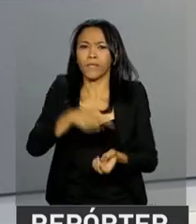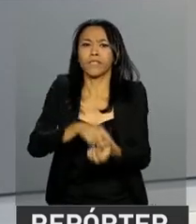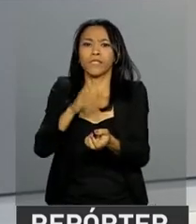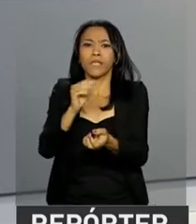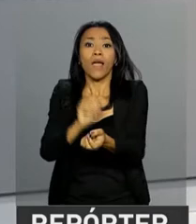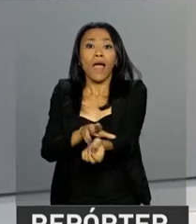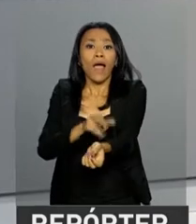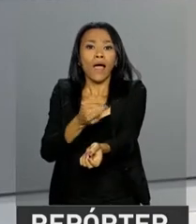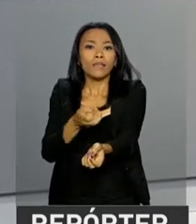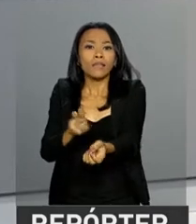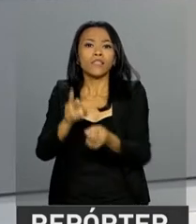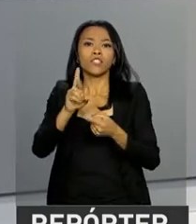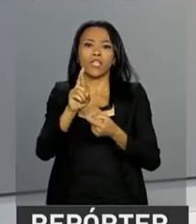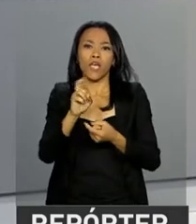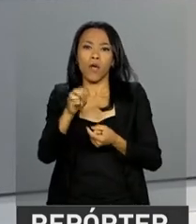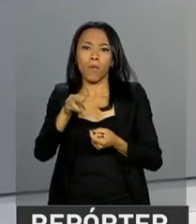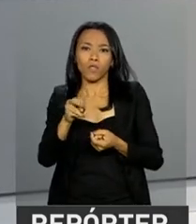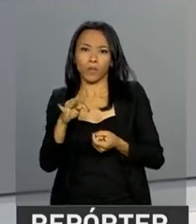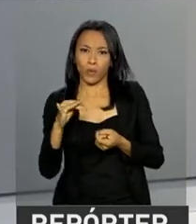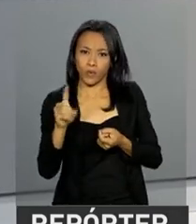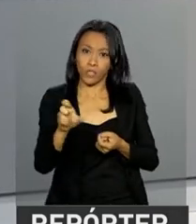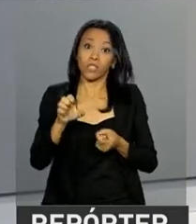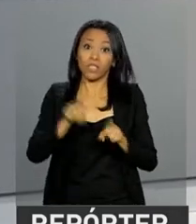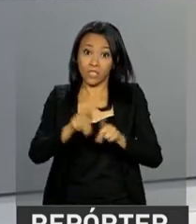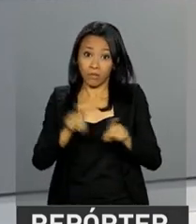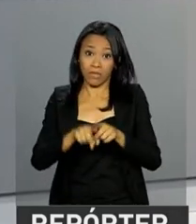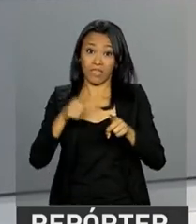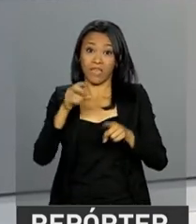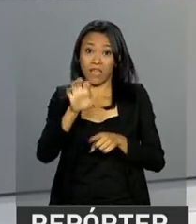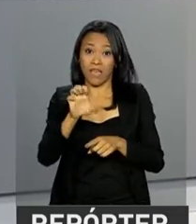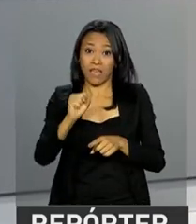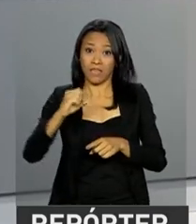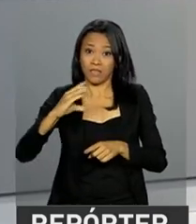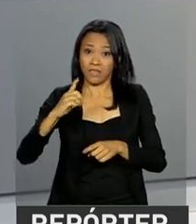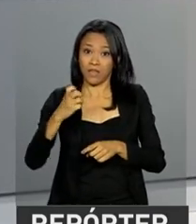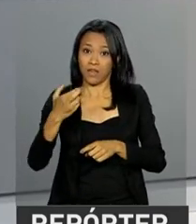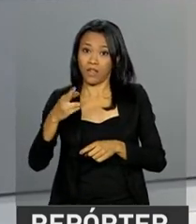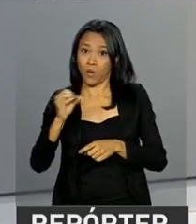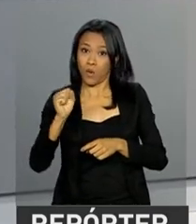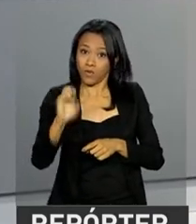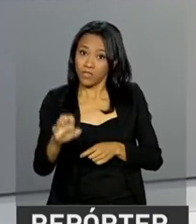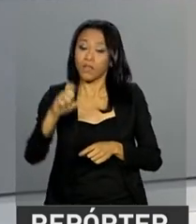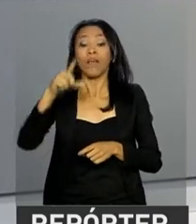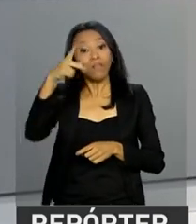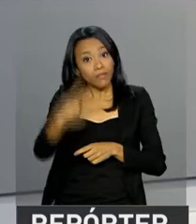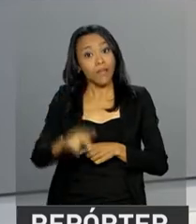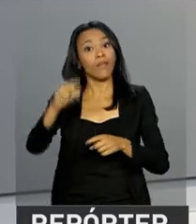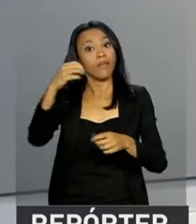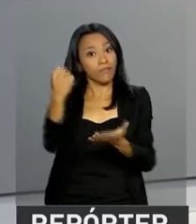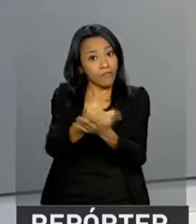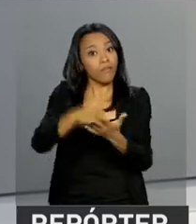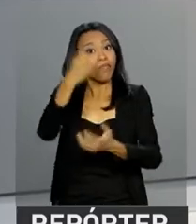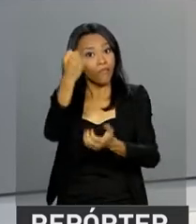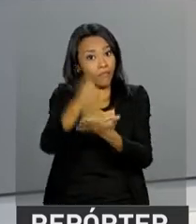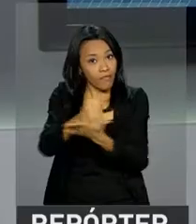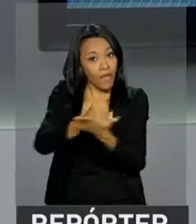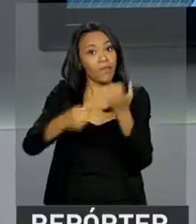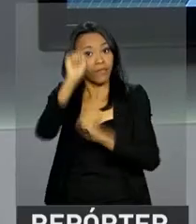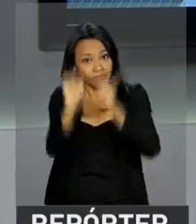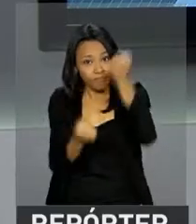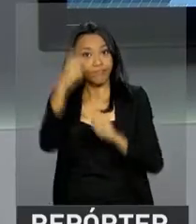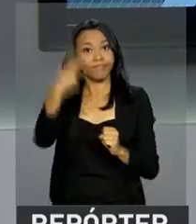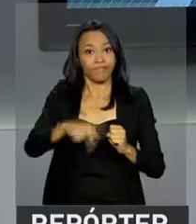reumatóide e esclerose múltipla agora o distrito federal conta com a primeira fábrica desses remédios da região